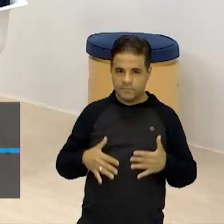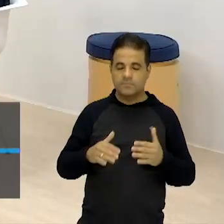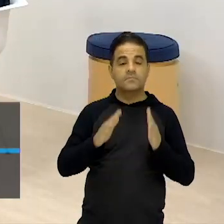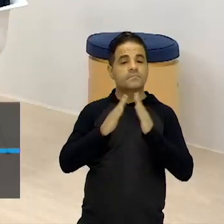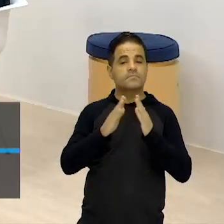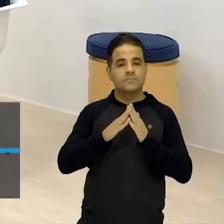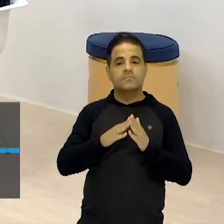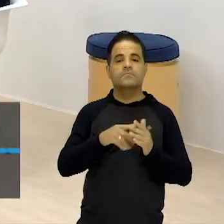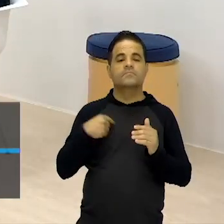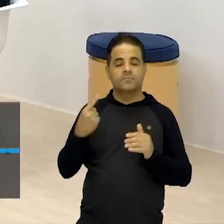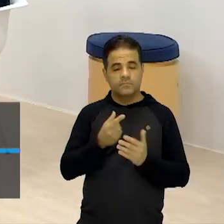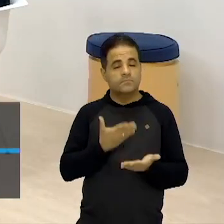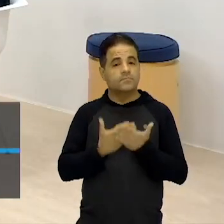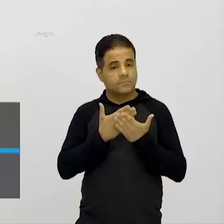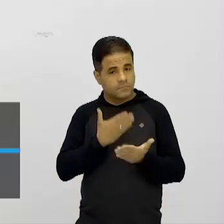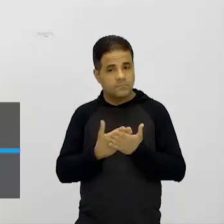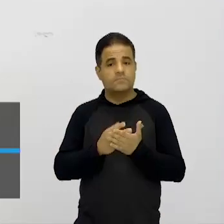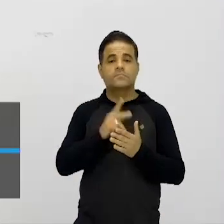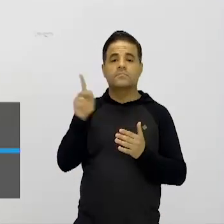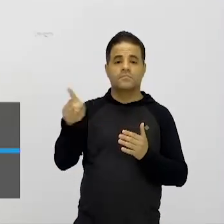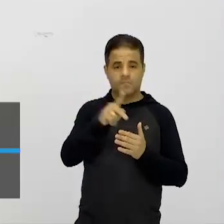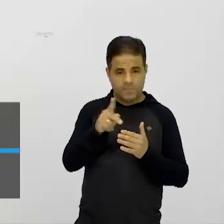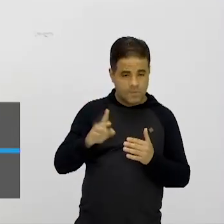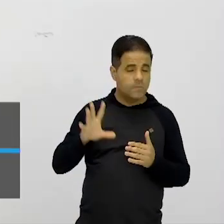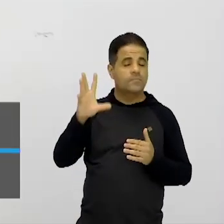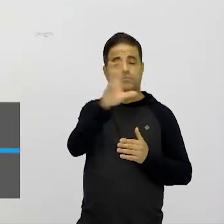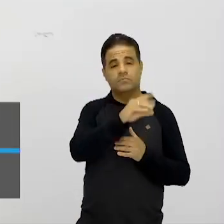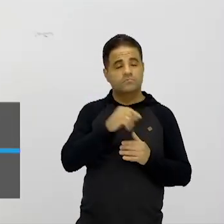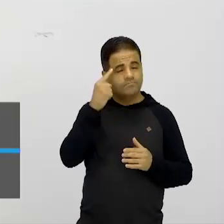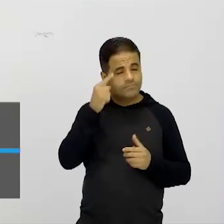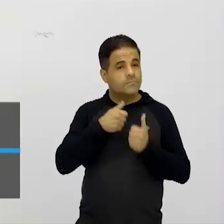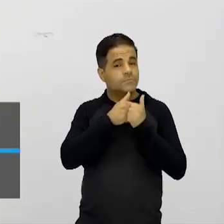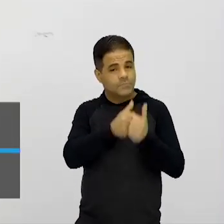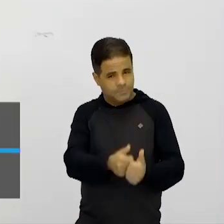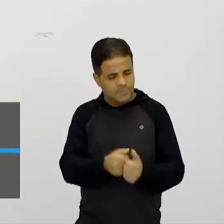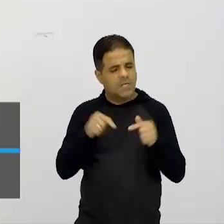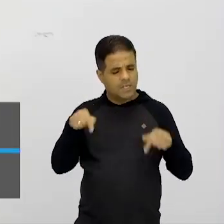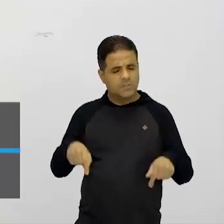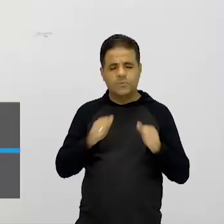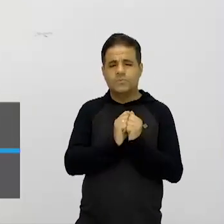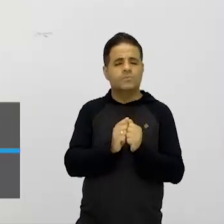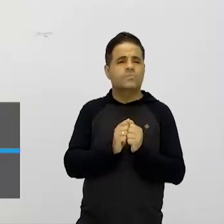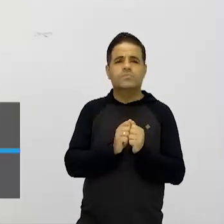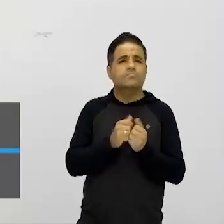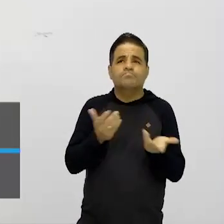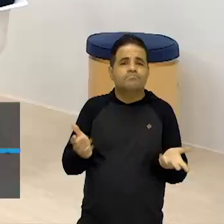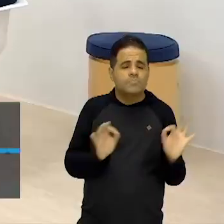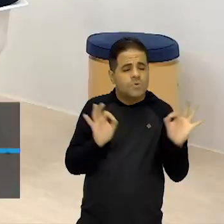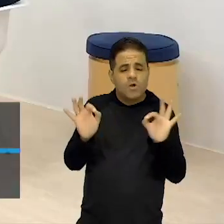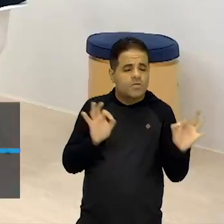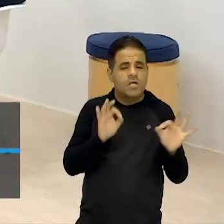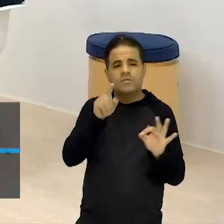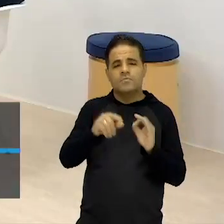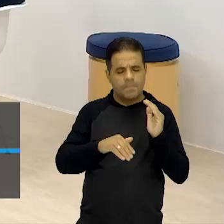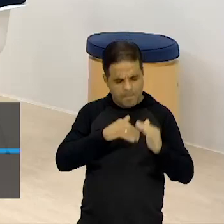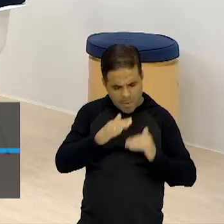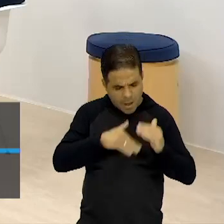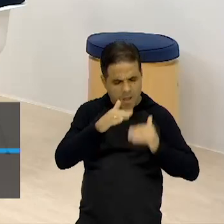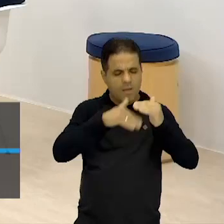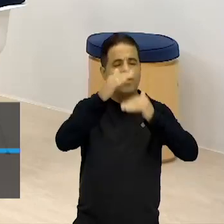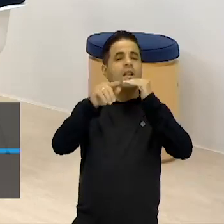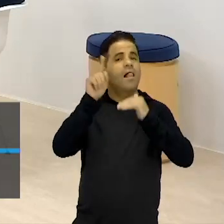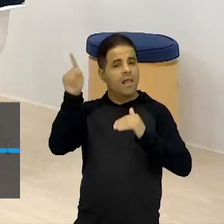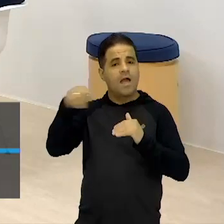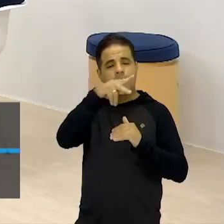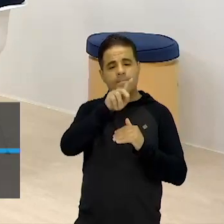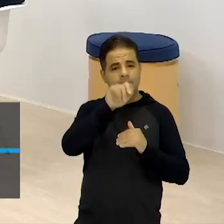está em casa, tanto para os nossos estudantes quanto para os professores que nos acompanham, os projetos que você vem desenvolvendo